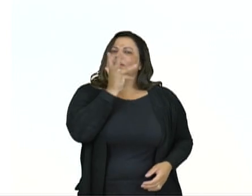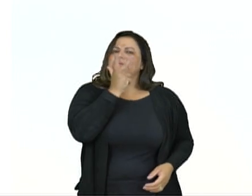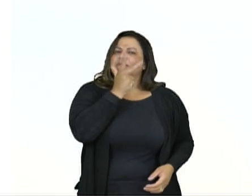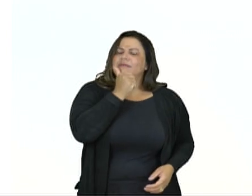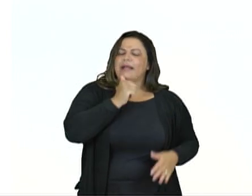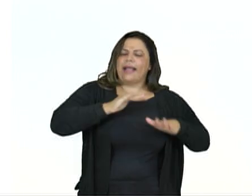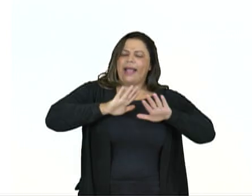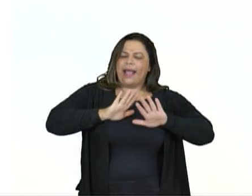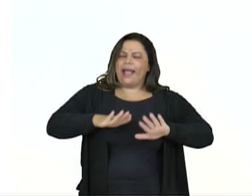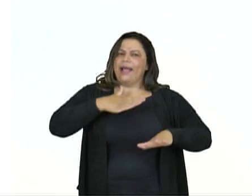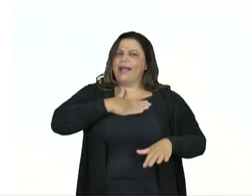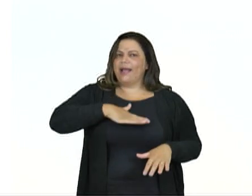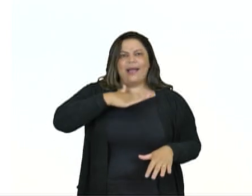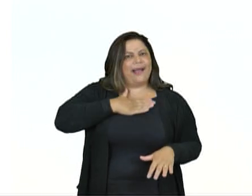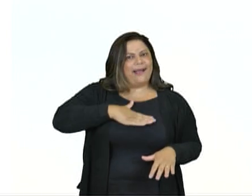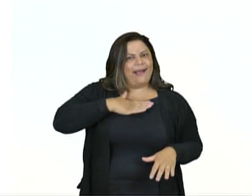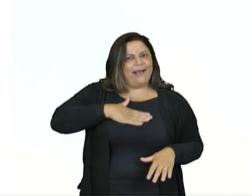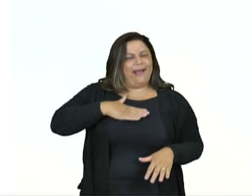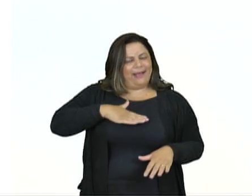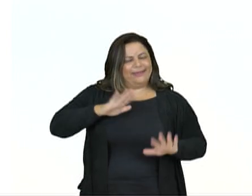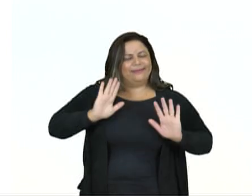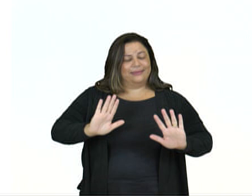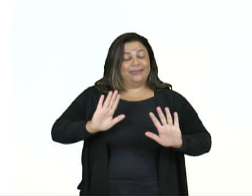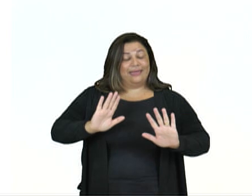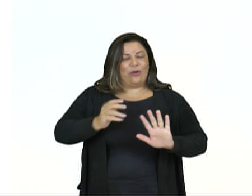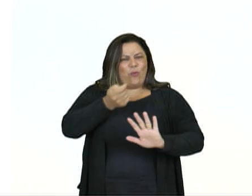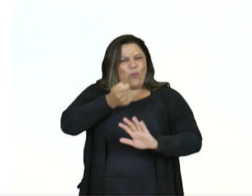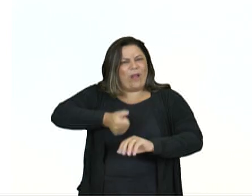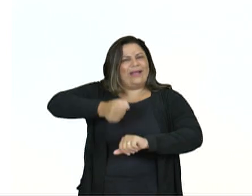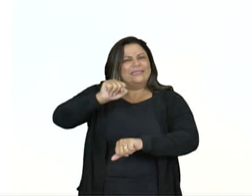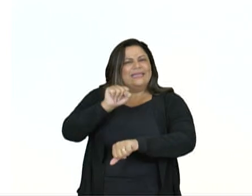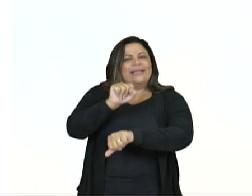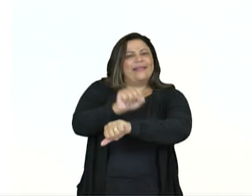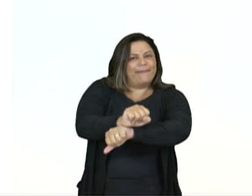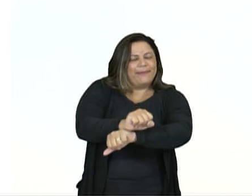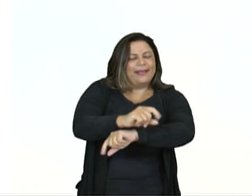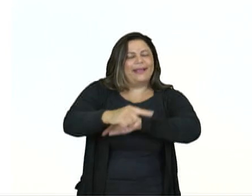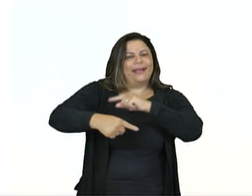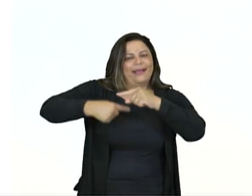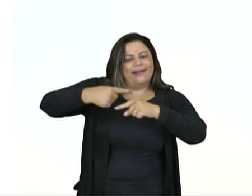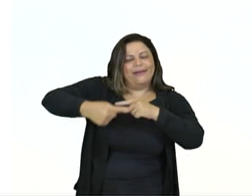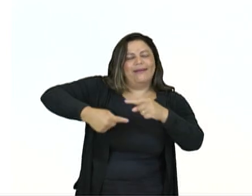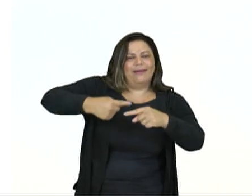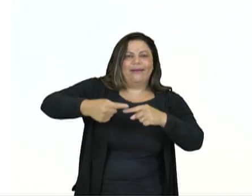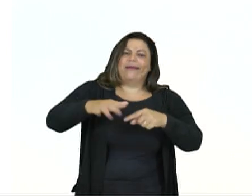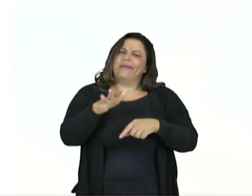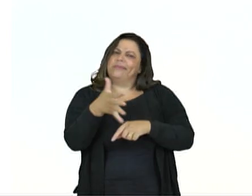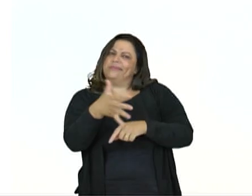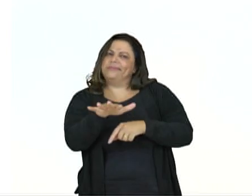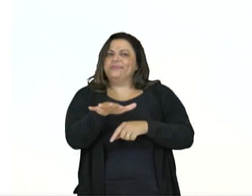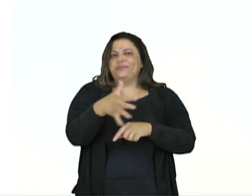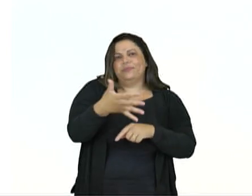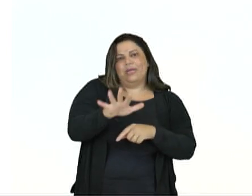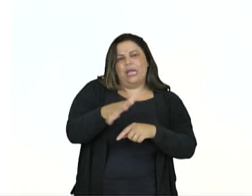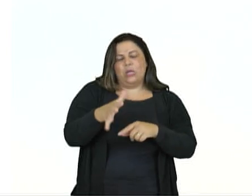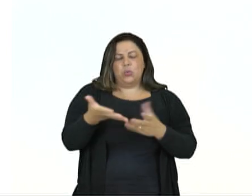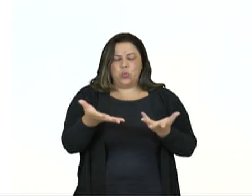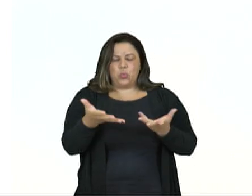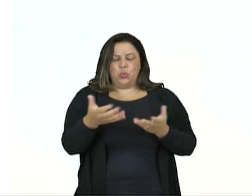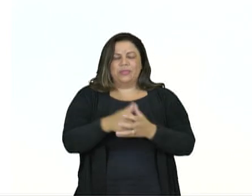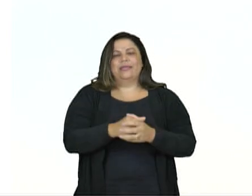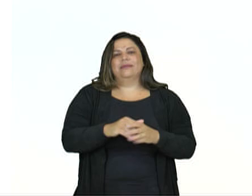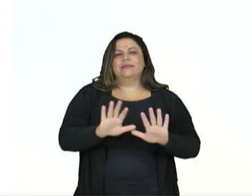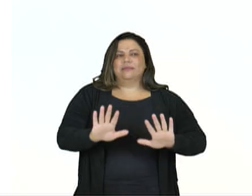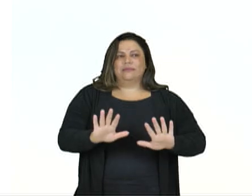velocidade constantemente, quase até parar. Moderado é o meio termo entre o rápido e